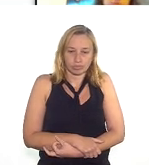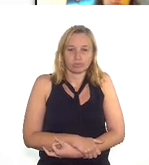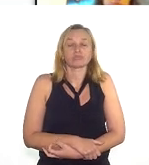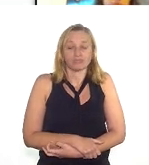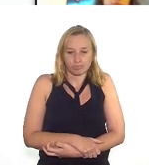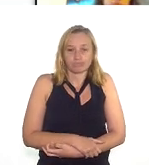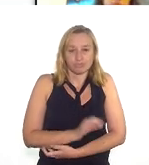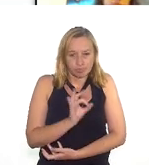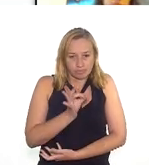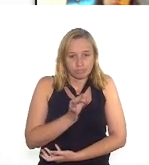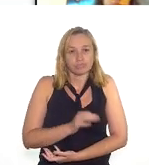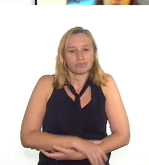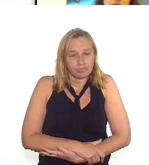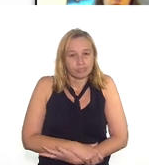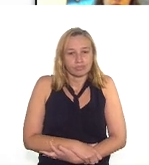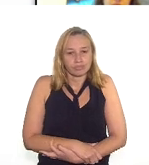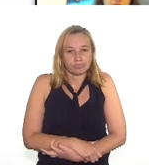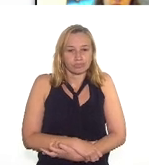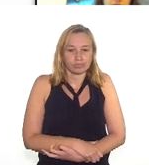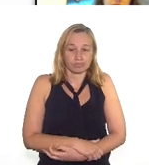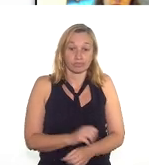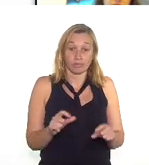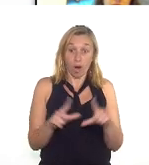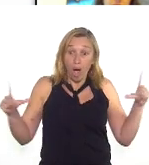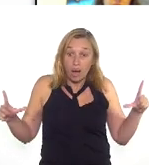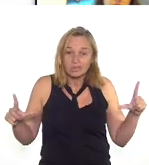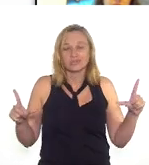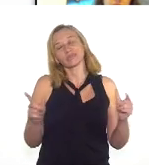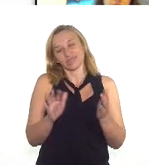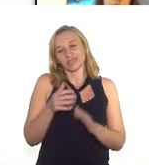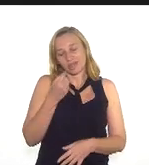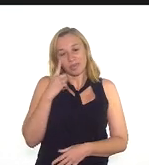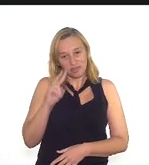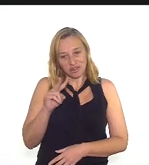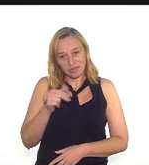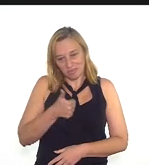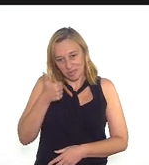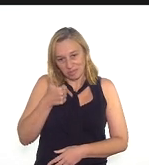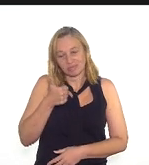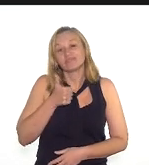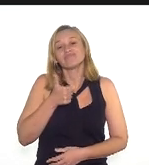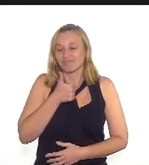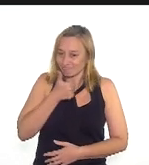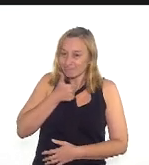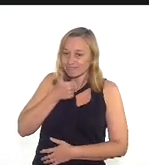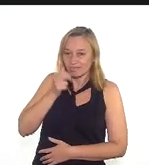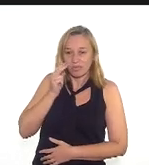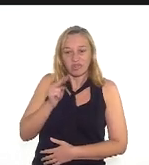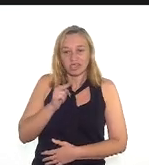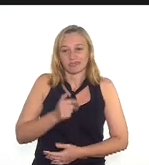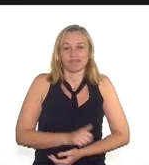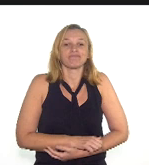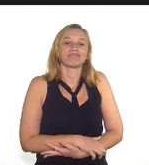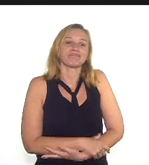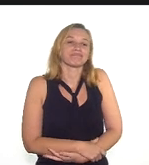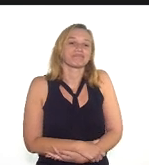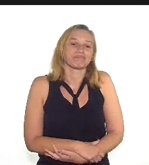Passou. Não tá grande, mas acho que dá para ver. Tá dando para ver bem? Dá para ver muito